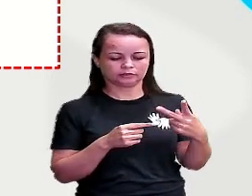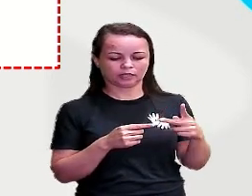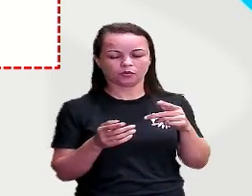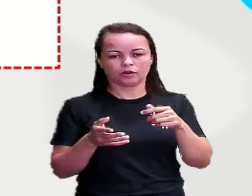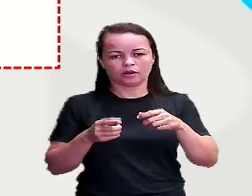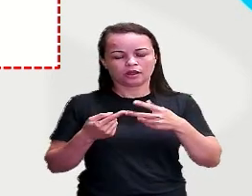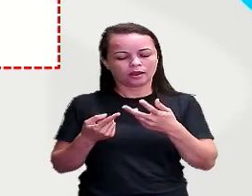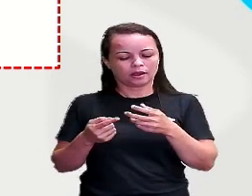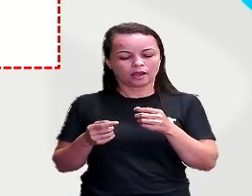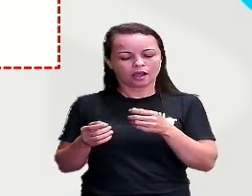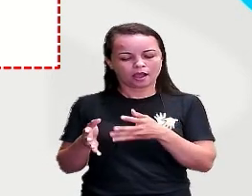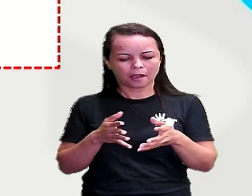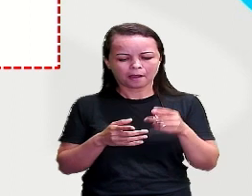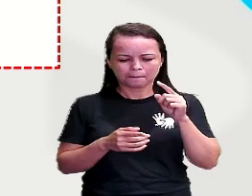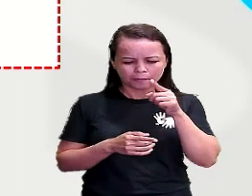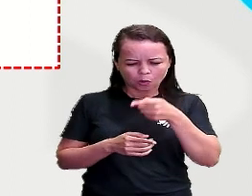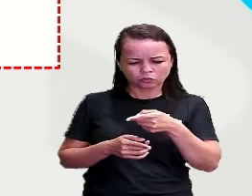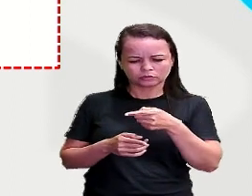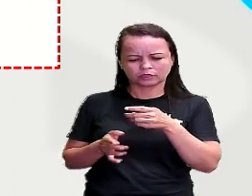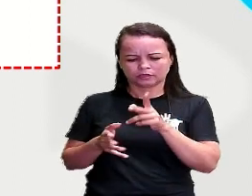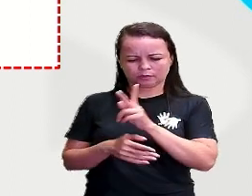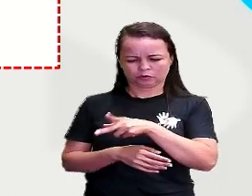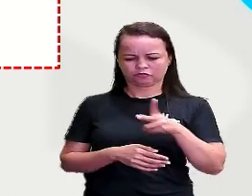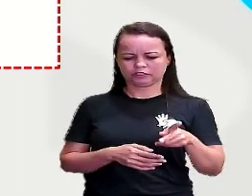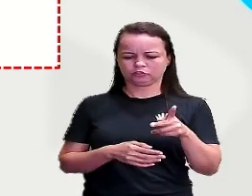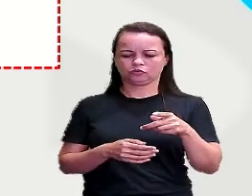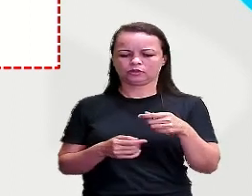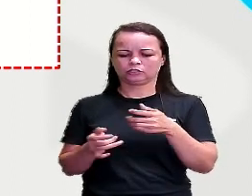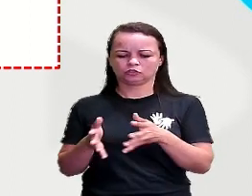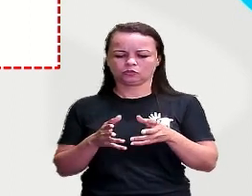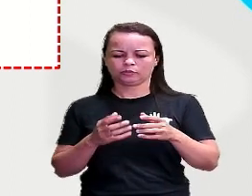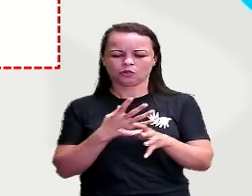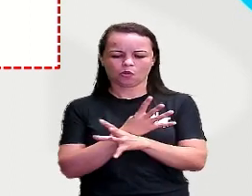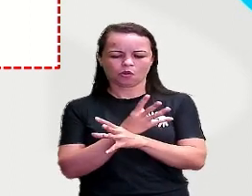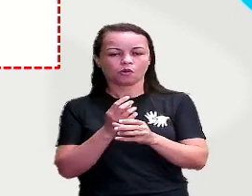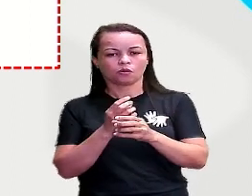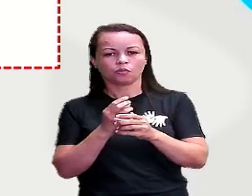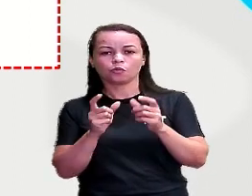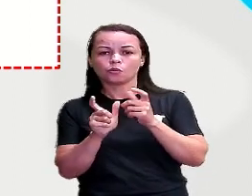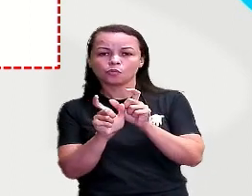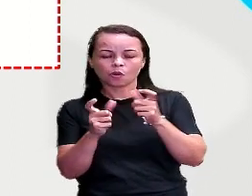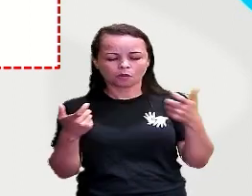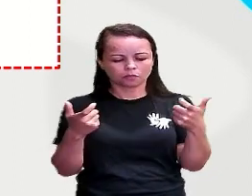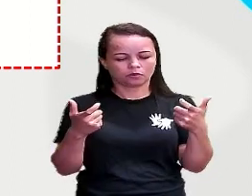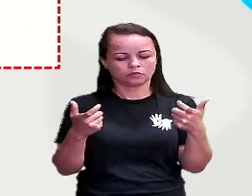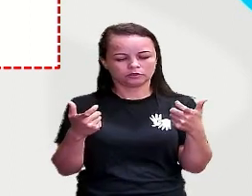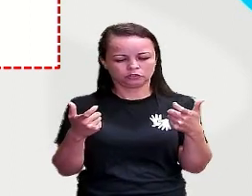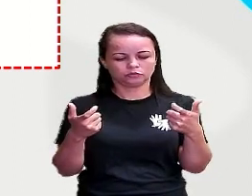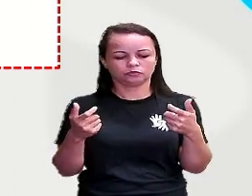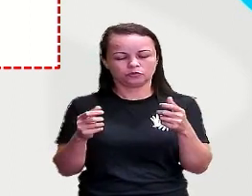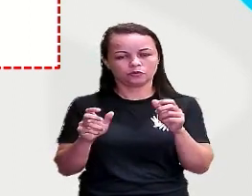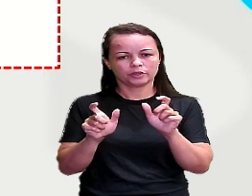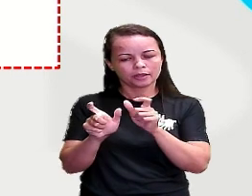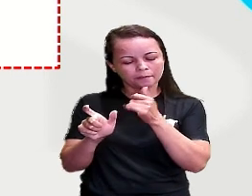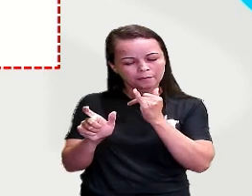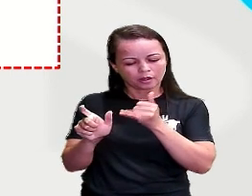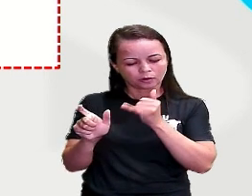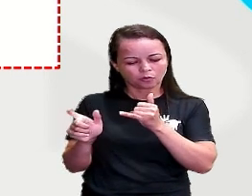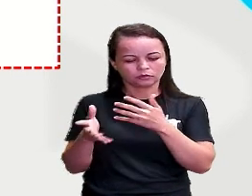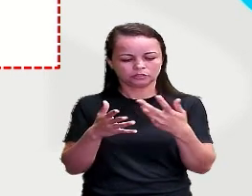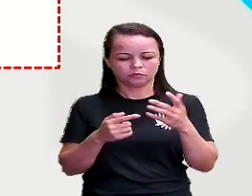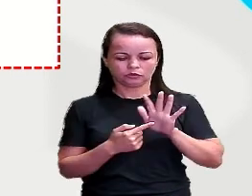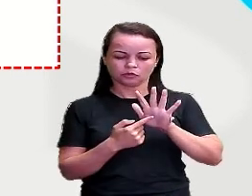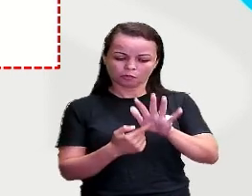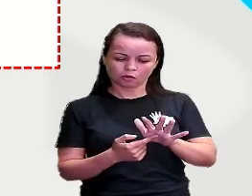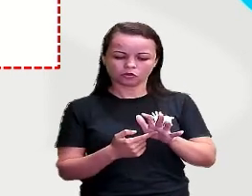de escrever. É feio apontar com o dedo os defeitos das pessoas. Então, a mesma palavra, dependendo da situação aí,